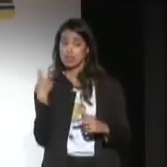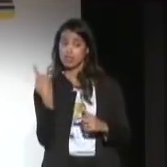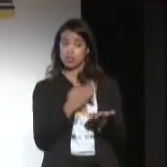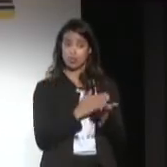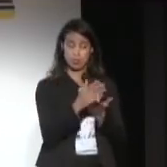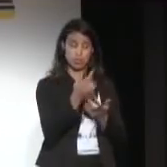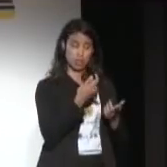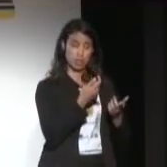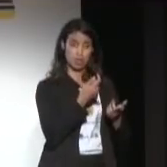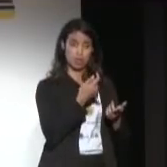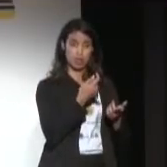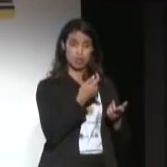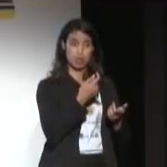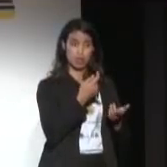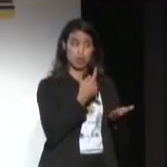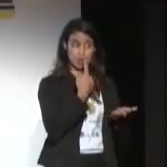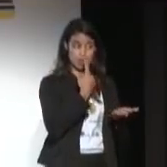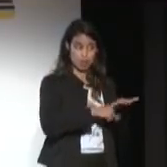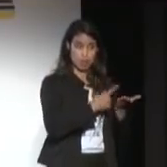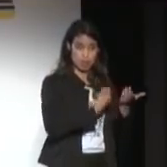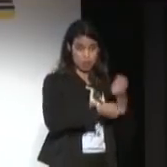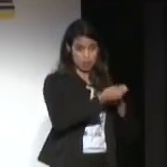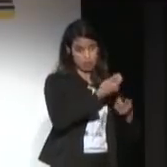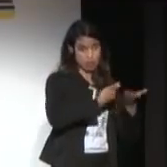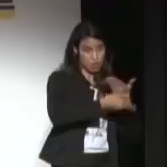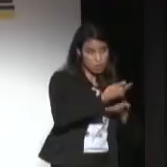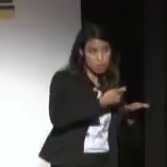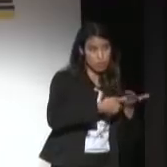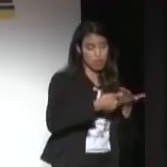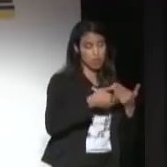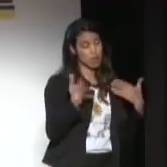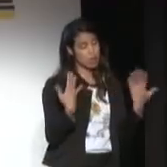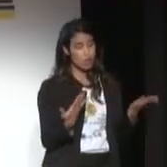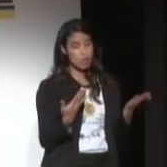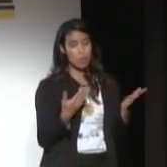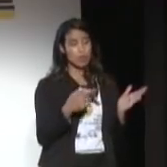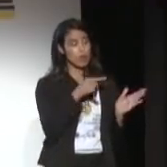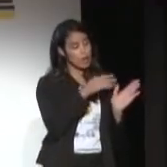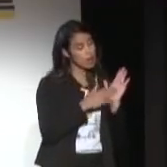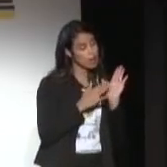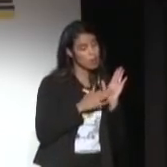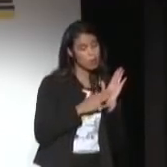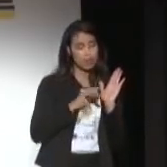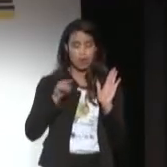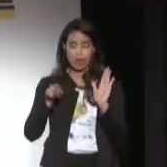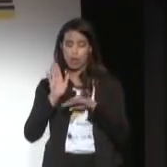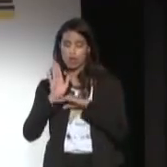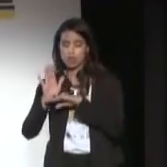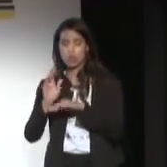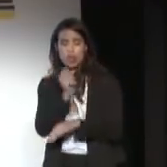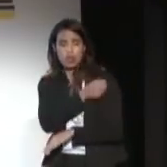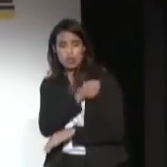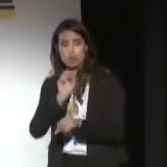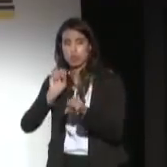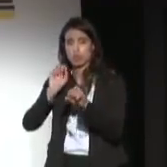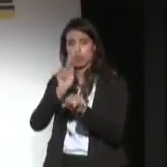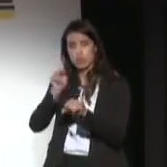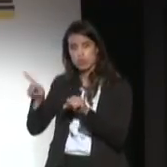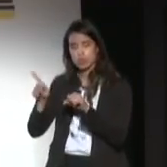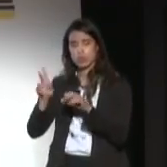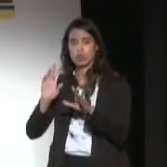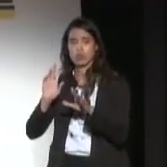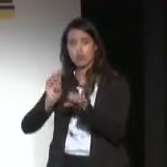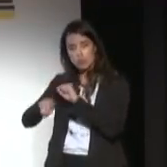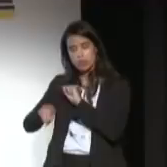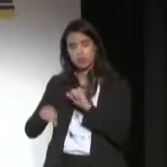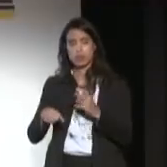negociar essa implementação, ou o que ela propõe na formação de alunos, de professores, de rede, como vamos